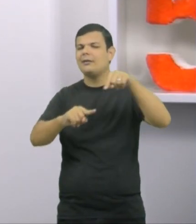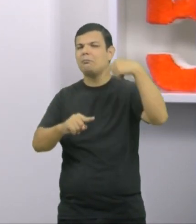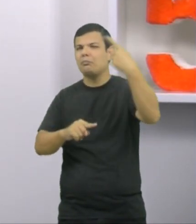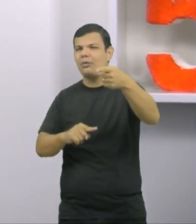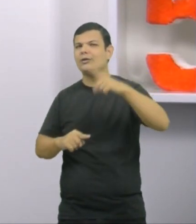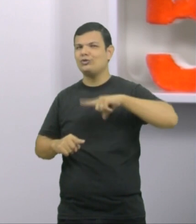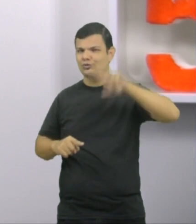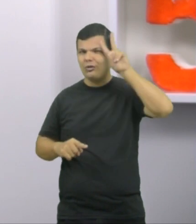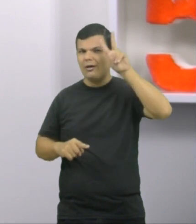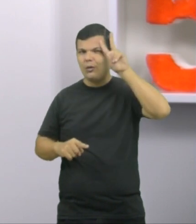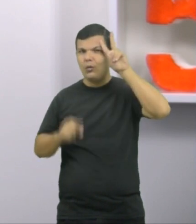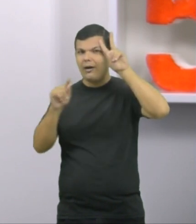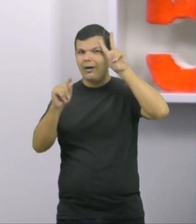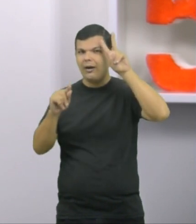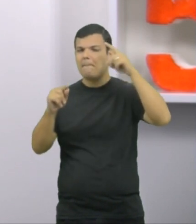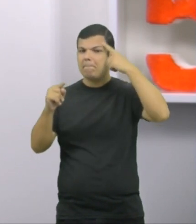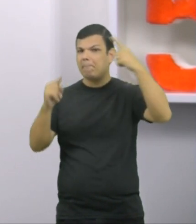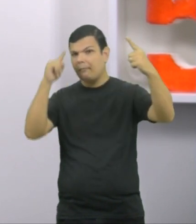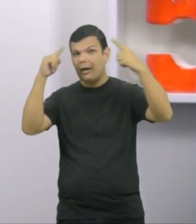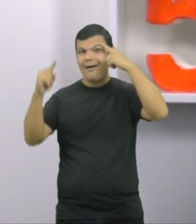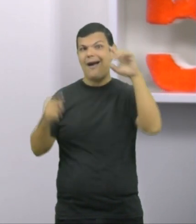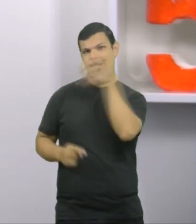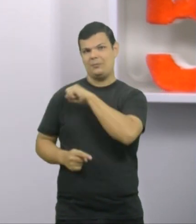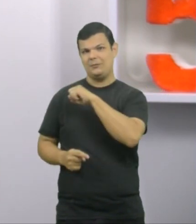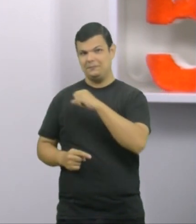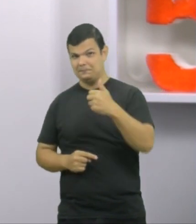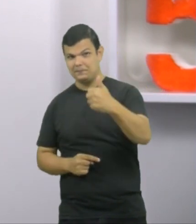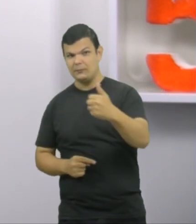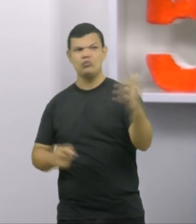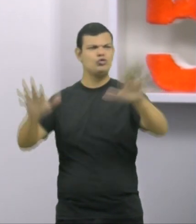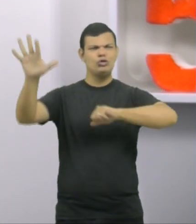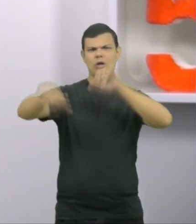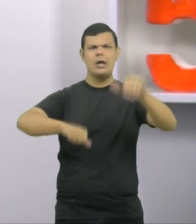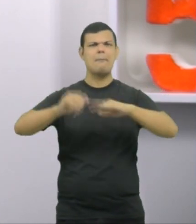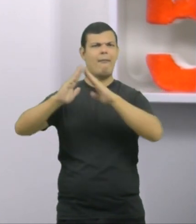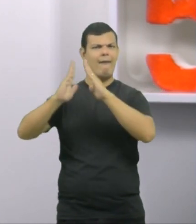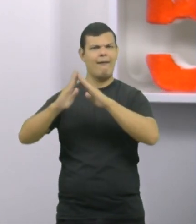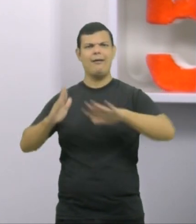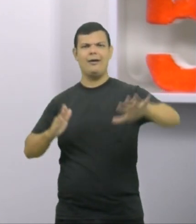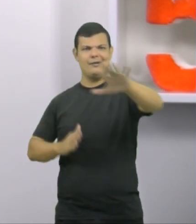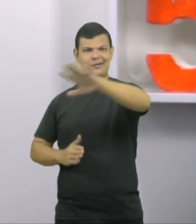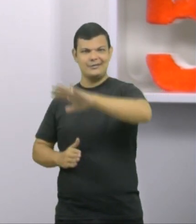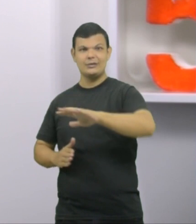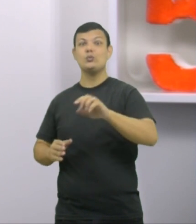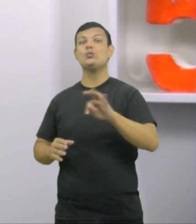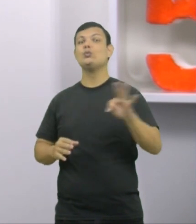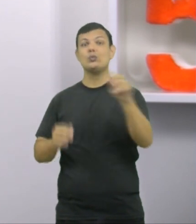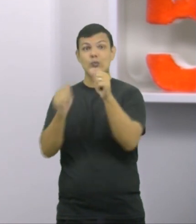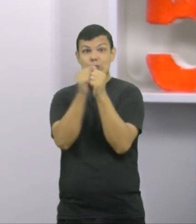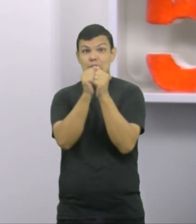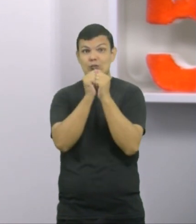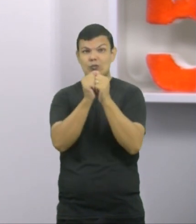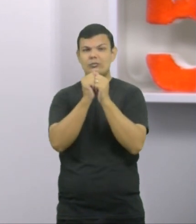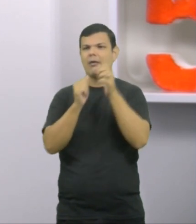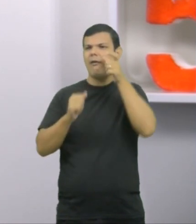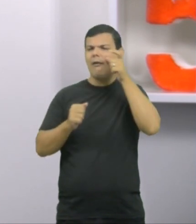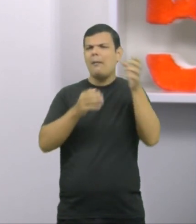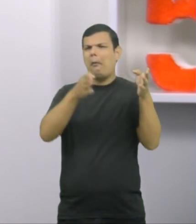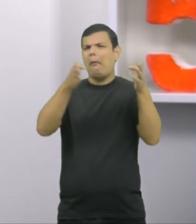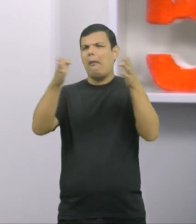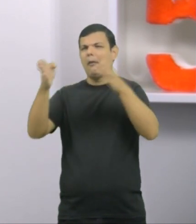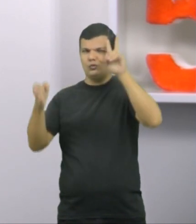tanto a estrutura quanto os elementos narrativos que nós conversamos até então aqui na aula, tá certo? Ah, olha só, fiquem ligadões